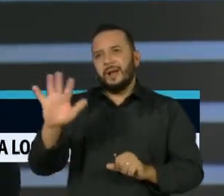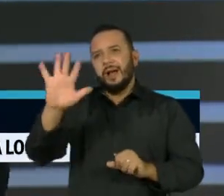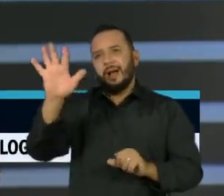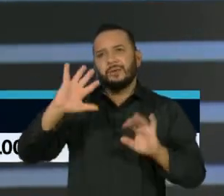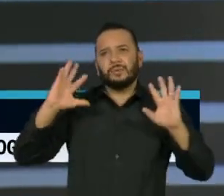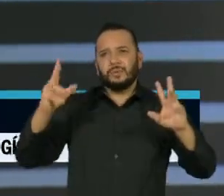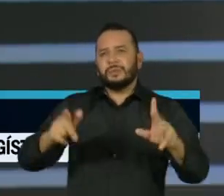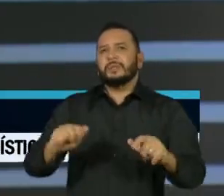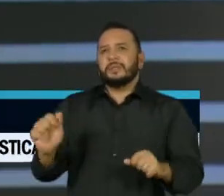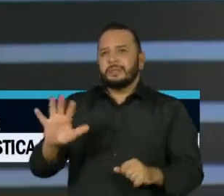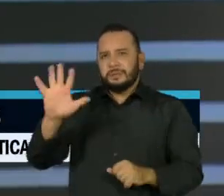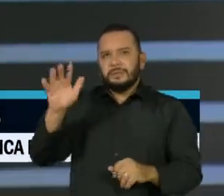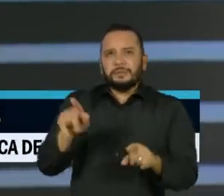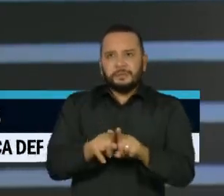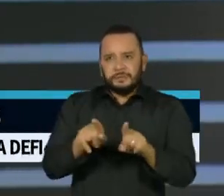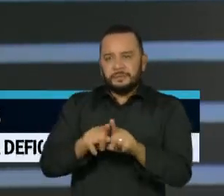impacta nos índices de popularidade